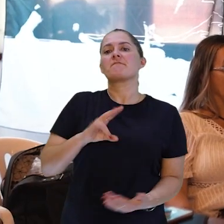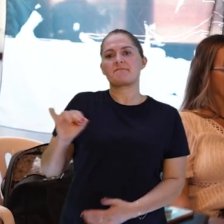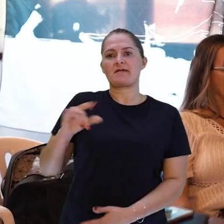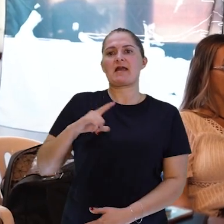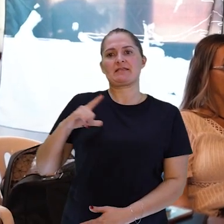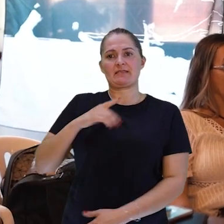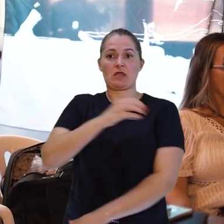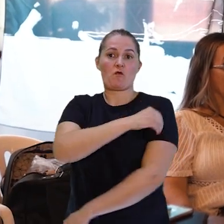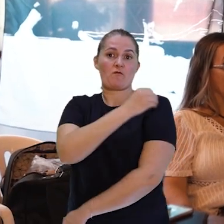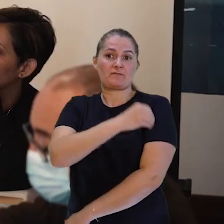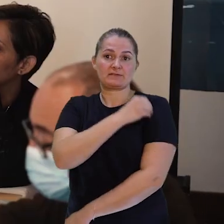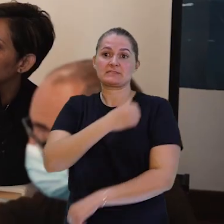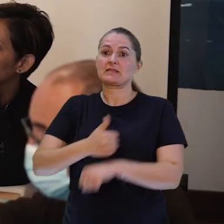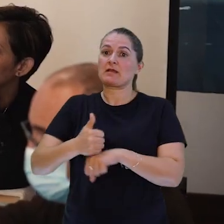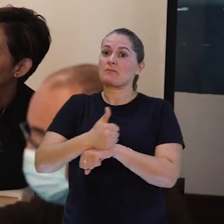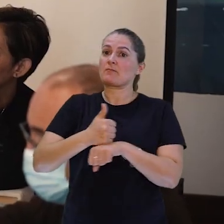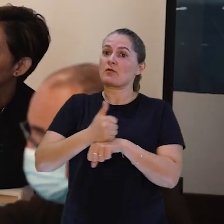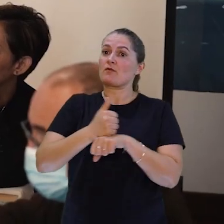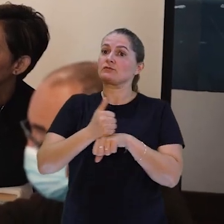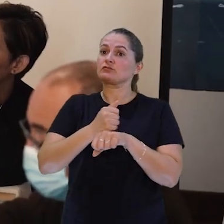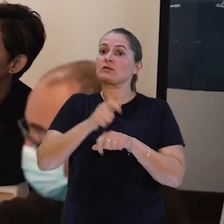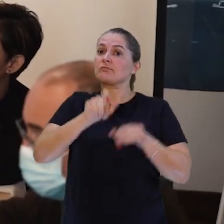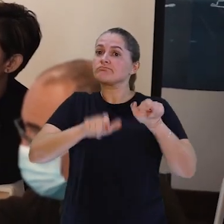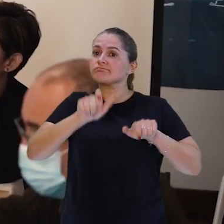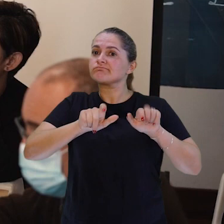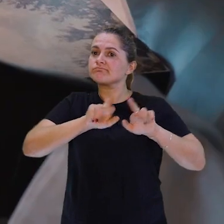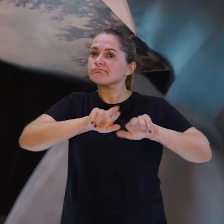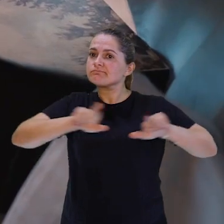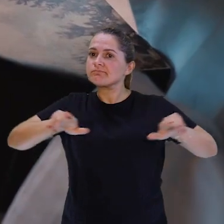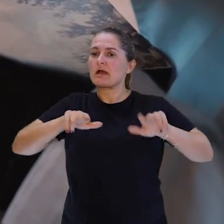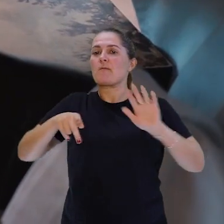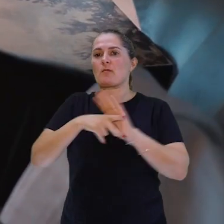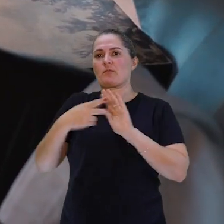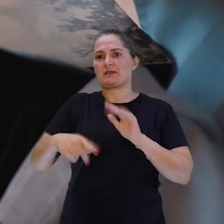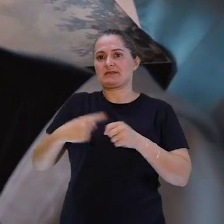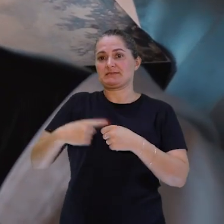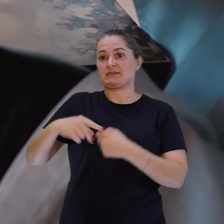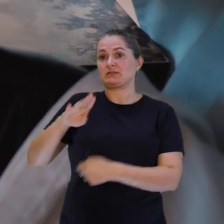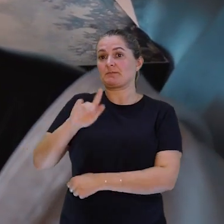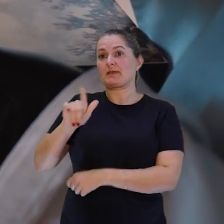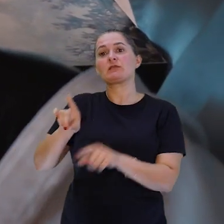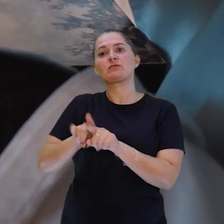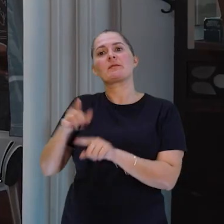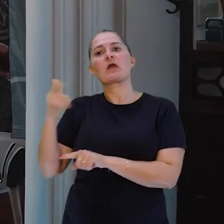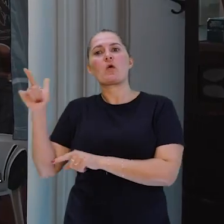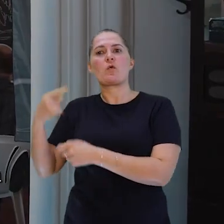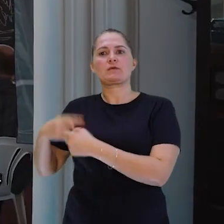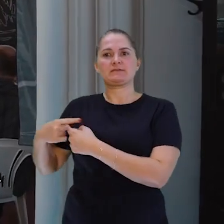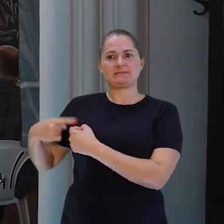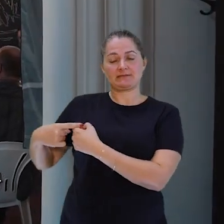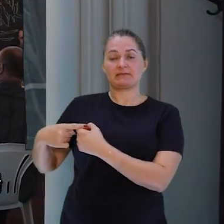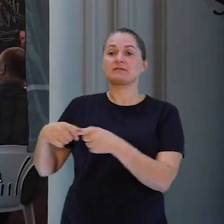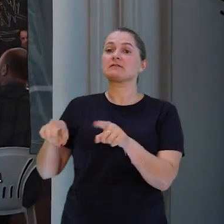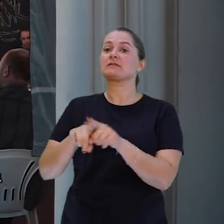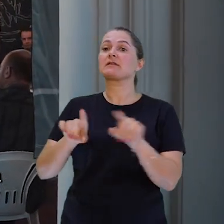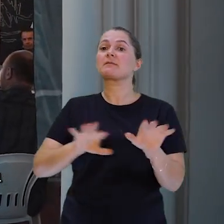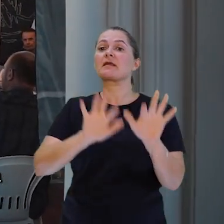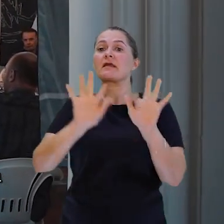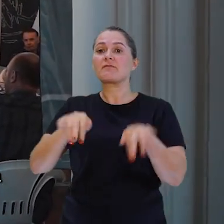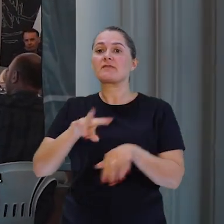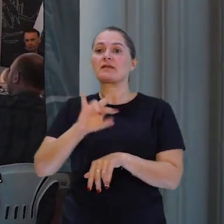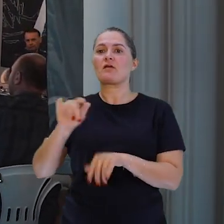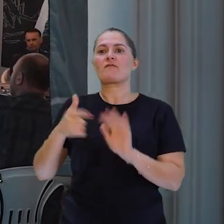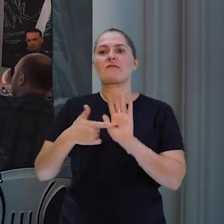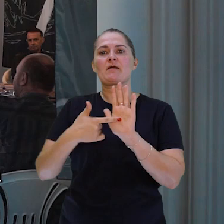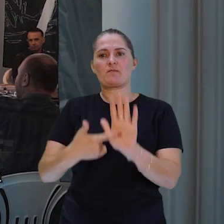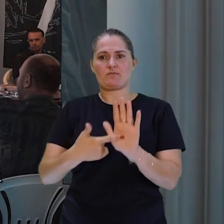Então, a gente vai ter as oficinas com vários profissionais aqui da cidade e também de outros municípios. E no final vai ter uma exposição